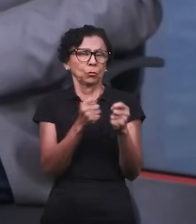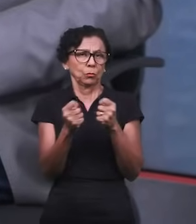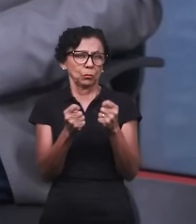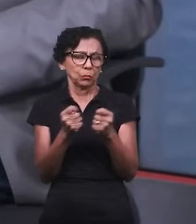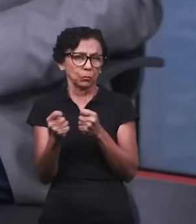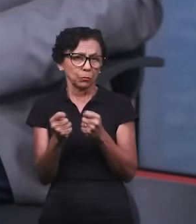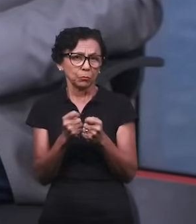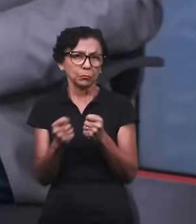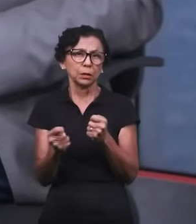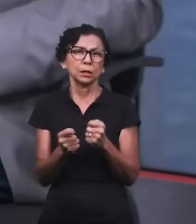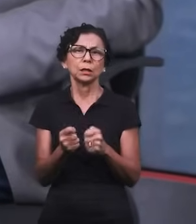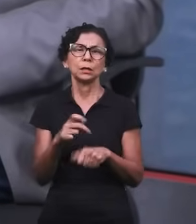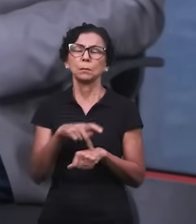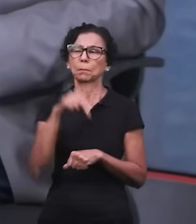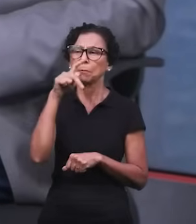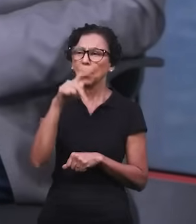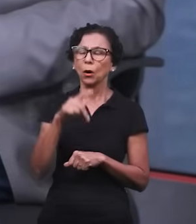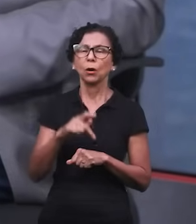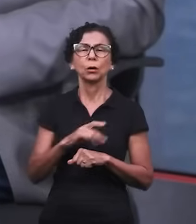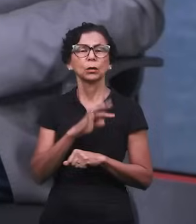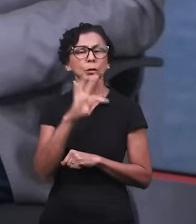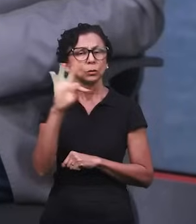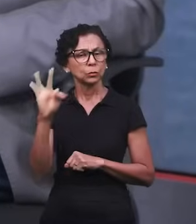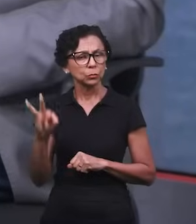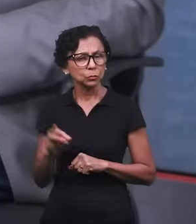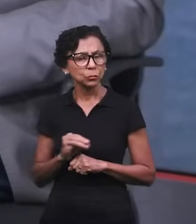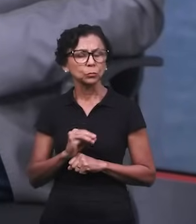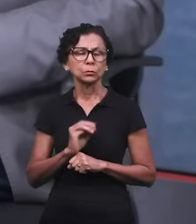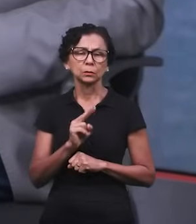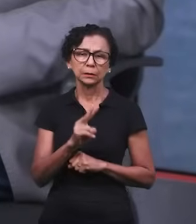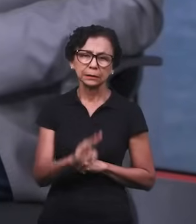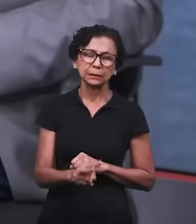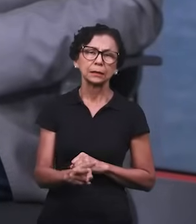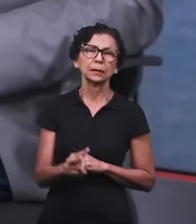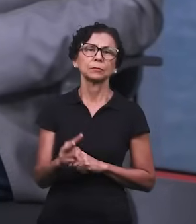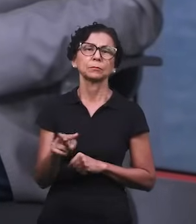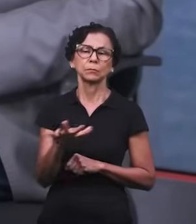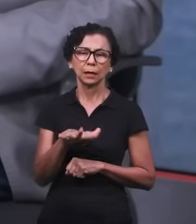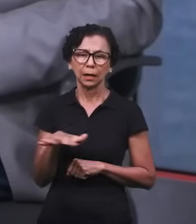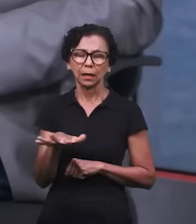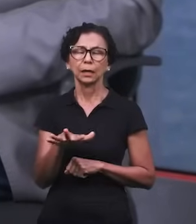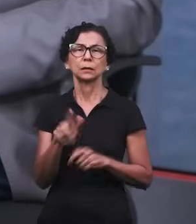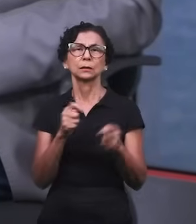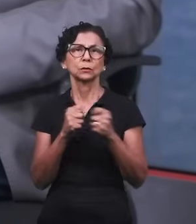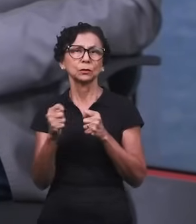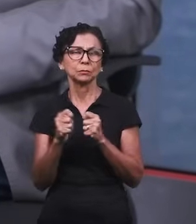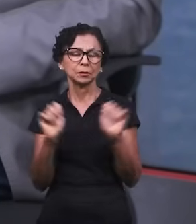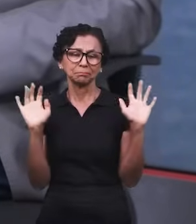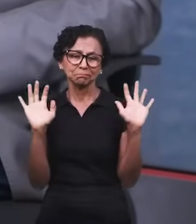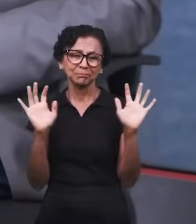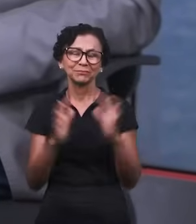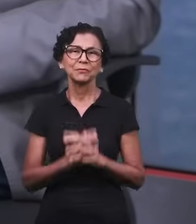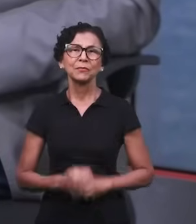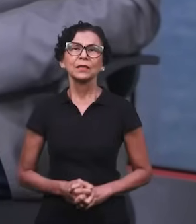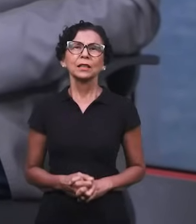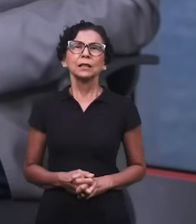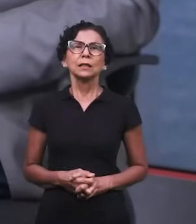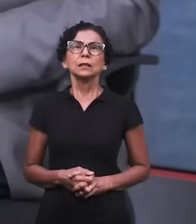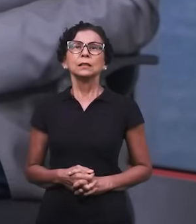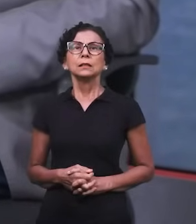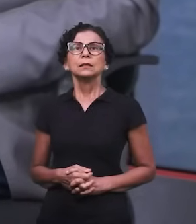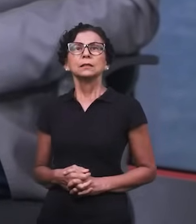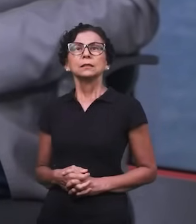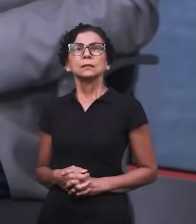coisa interessante... Porque economia, na verdade, já é um conjunto de vários campos de conhecimento, articulados, Então... A economia me satisfez,